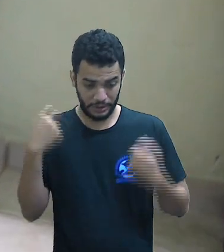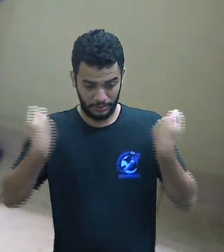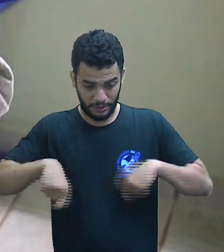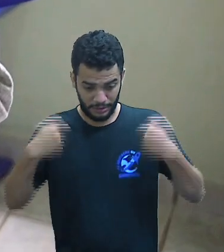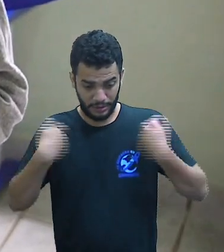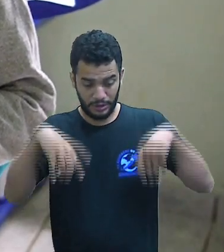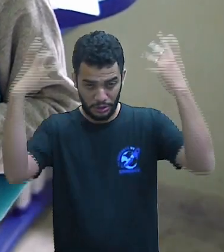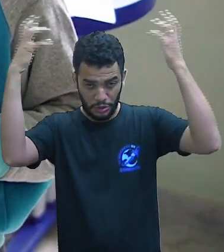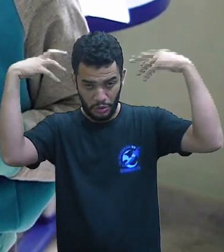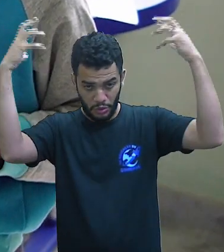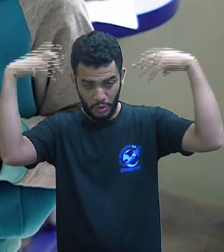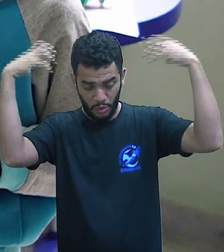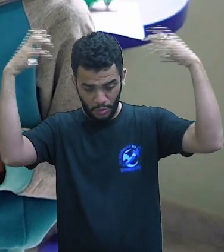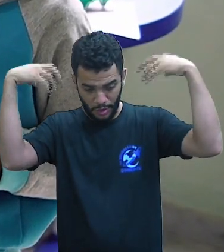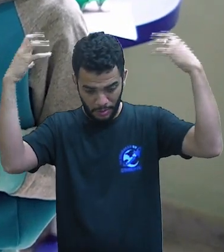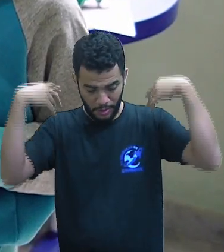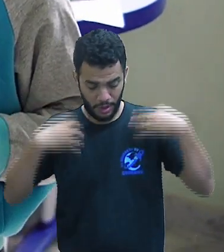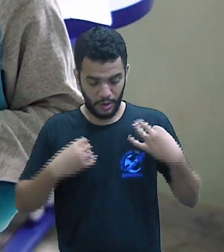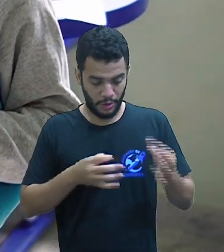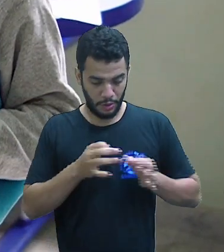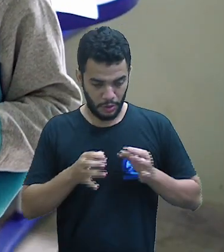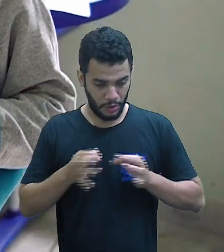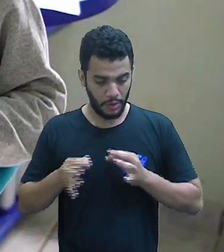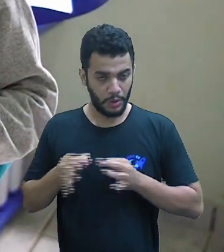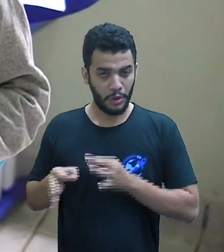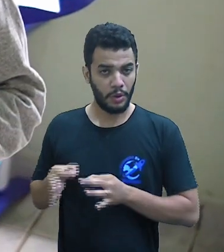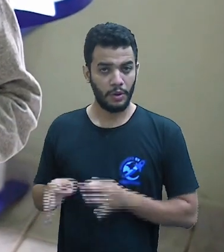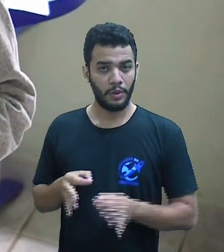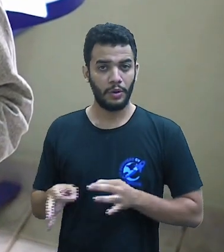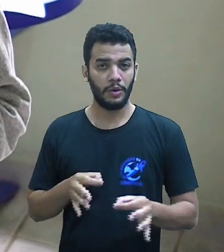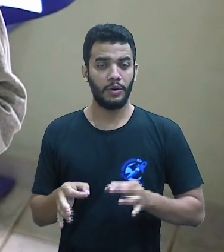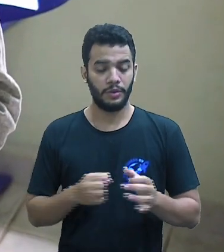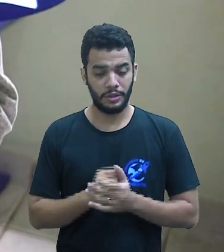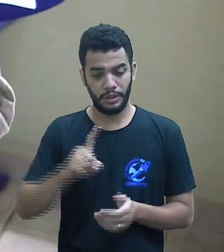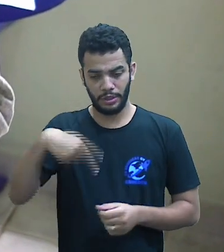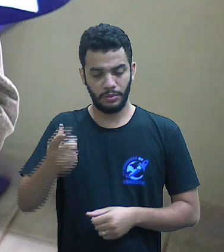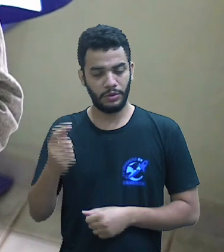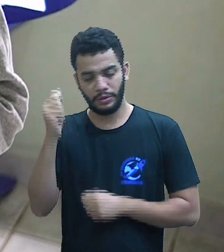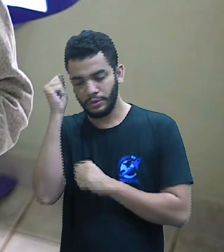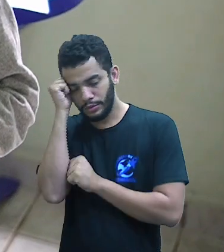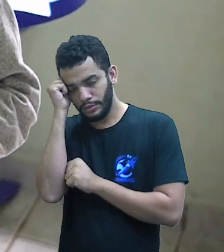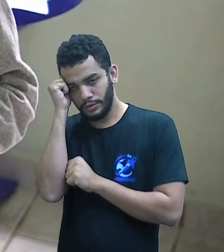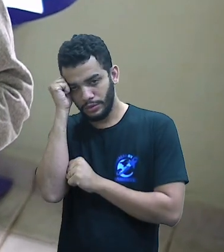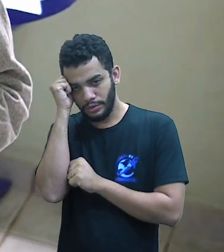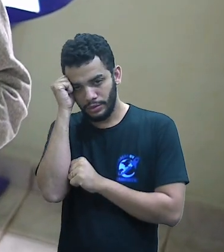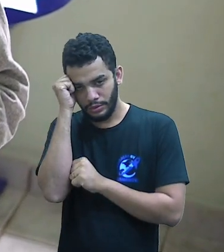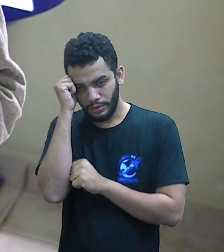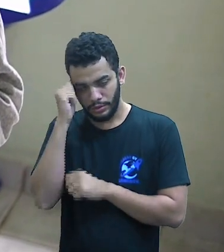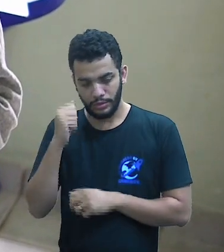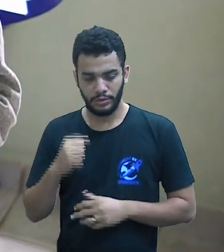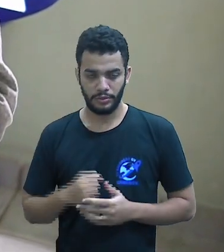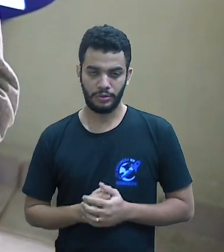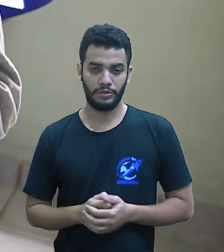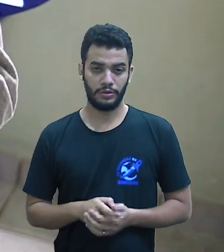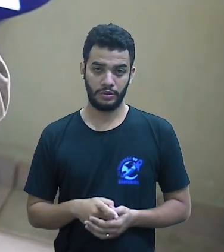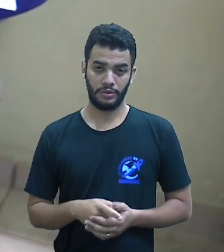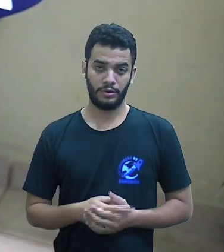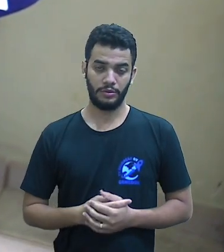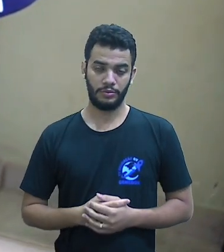e comer comida e deitar e de castigo.